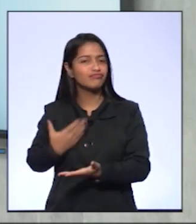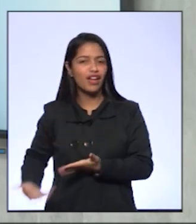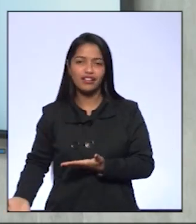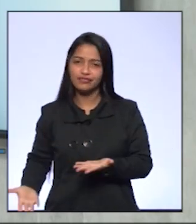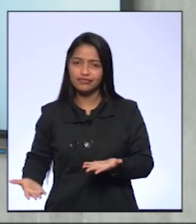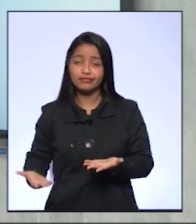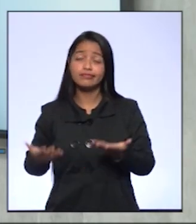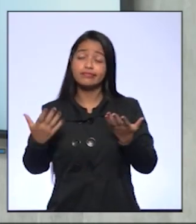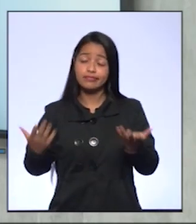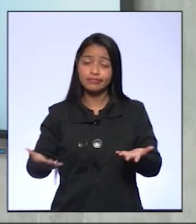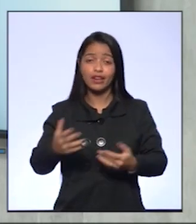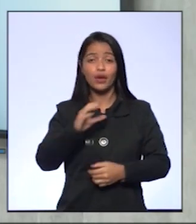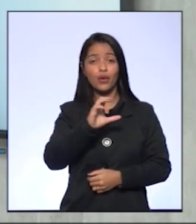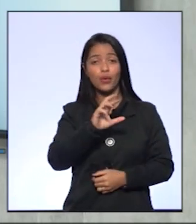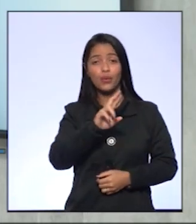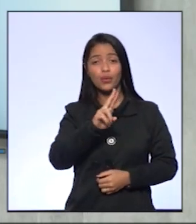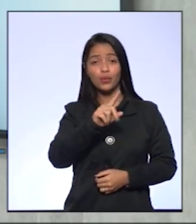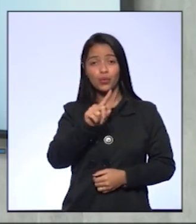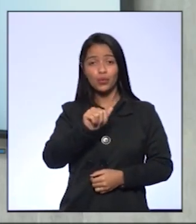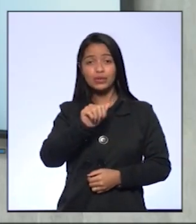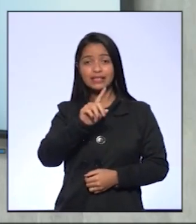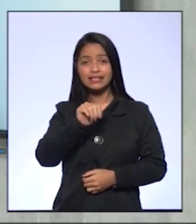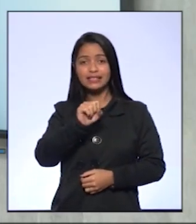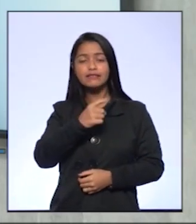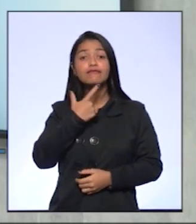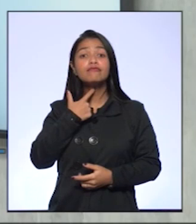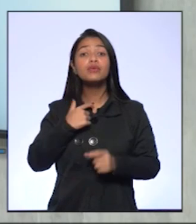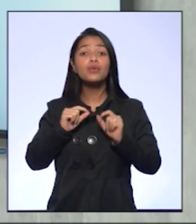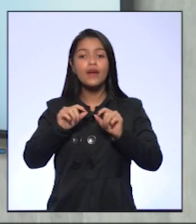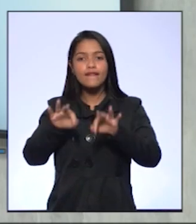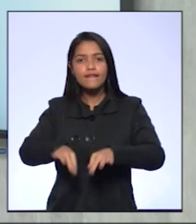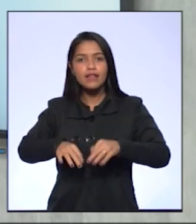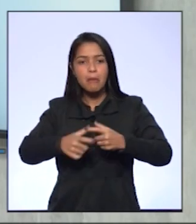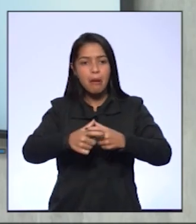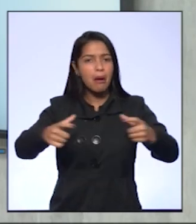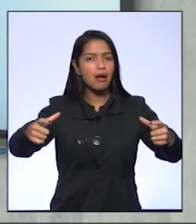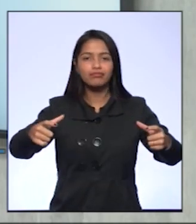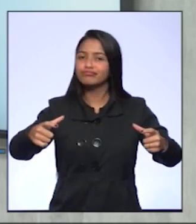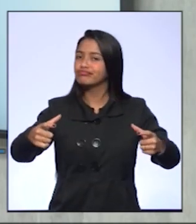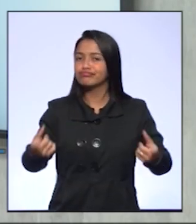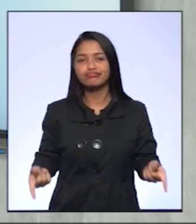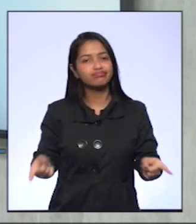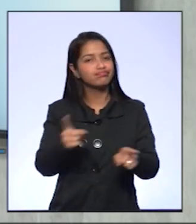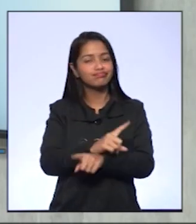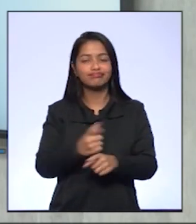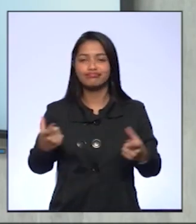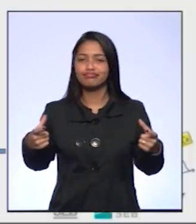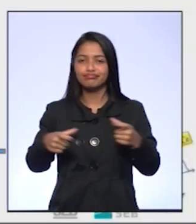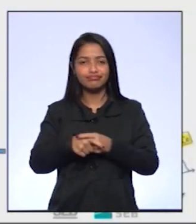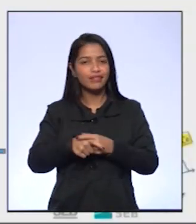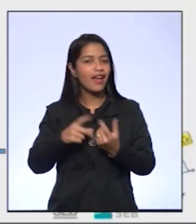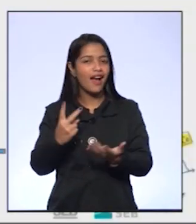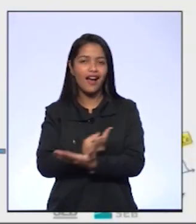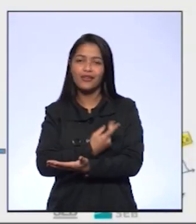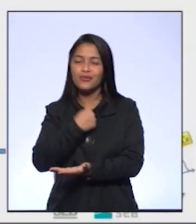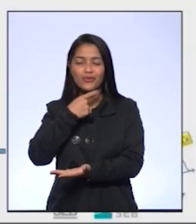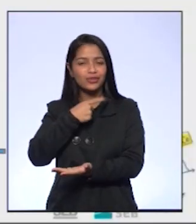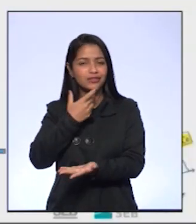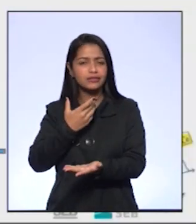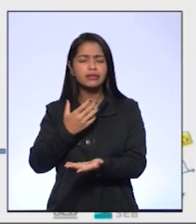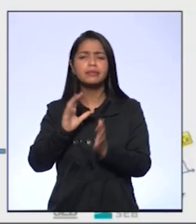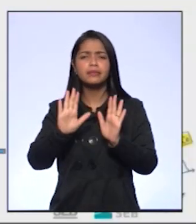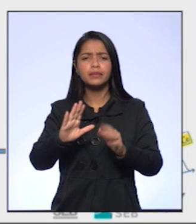o feudalismo, gera efeito contrário, porque deu errado. Gente, o que foram as cruzadas? Leio com você. Foram expedições militares